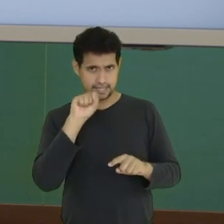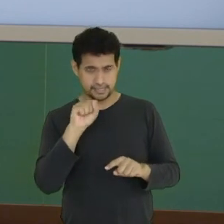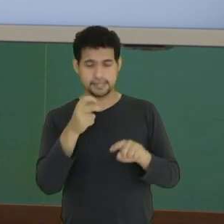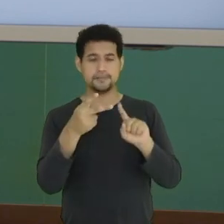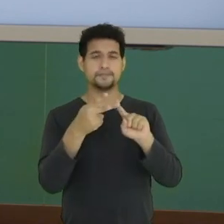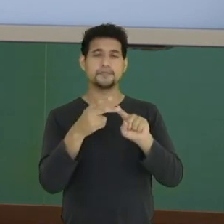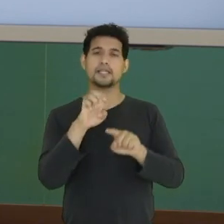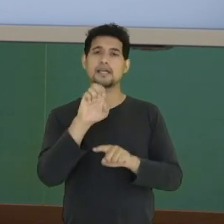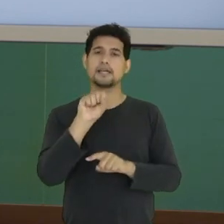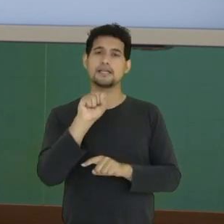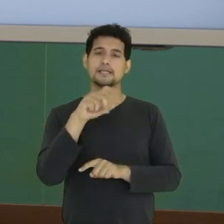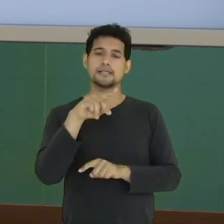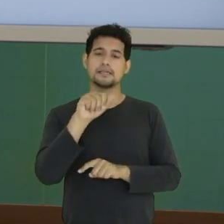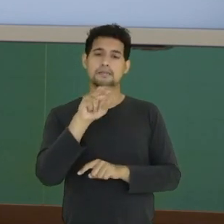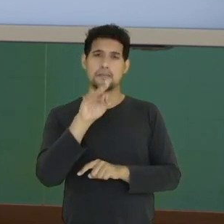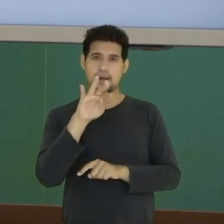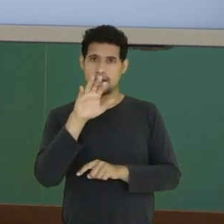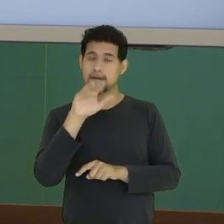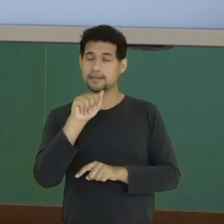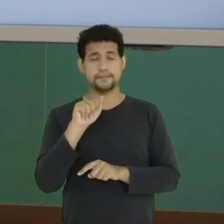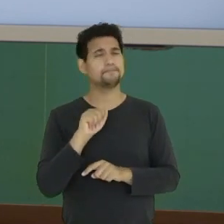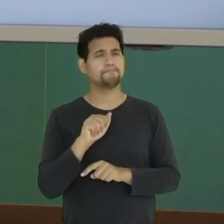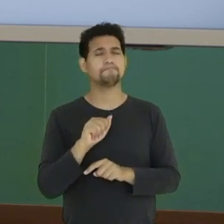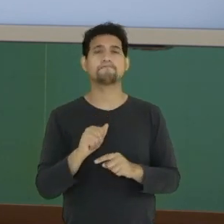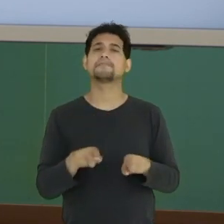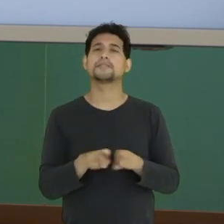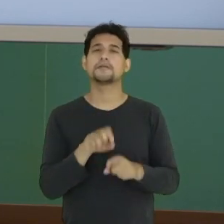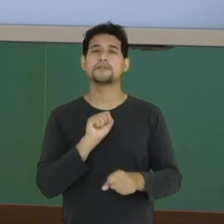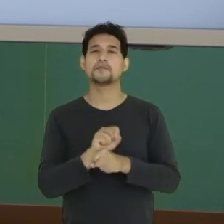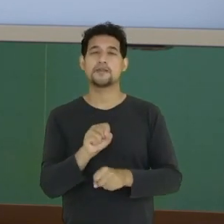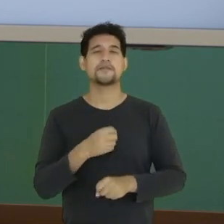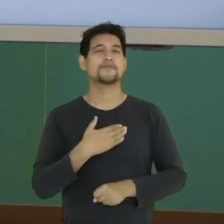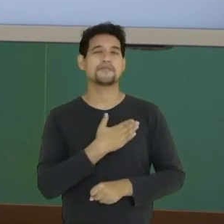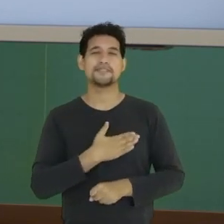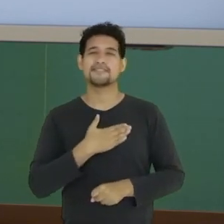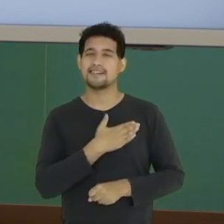e Esparta, com o princípio da guerra. Eu espero que vocês